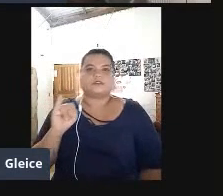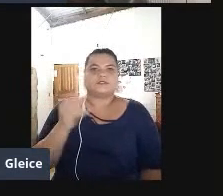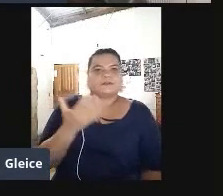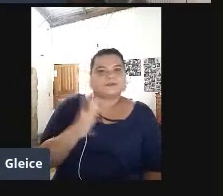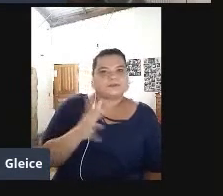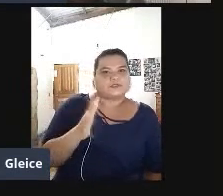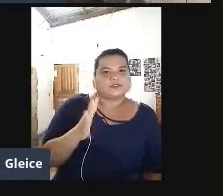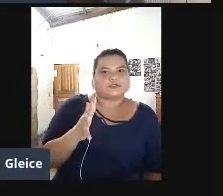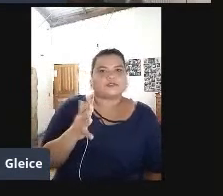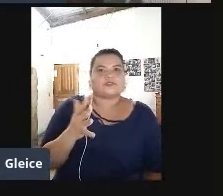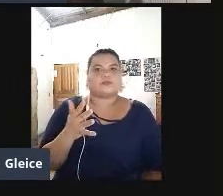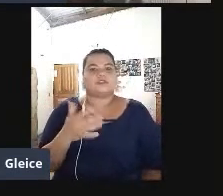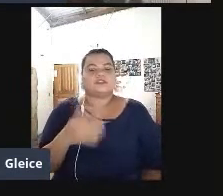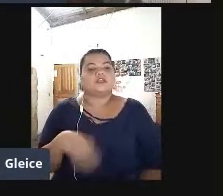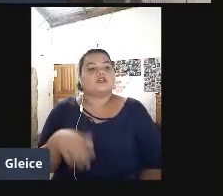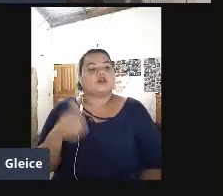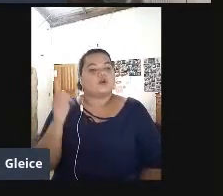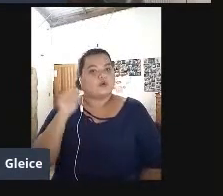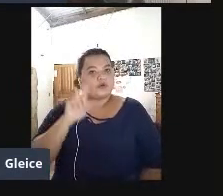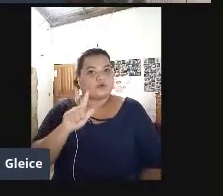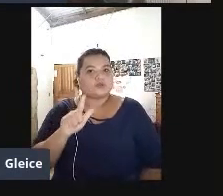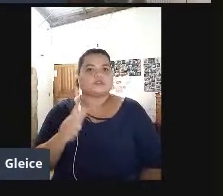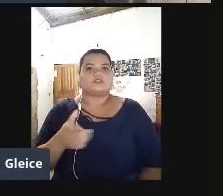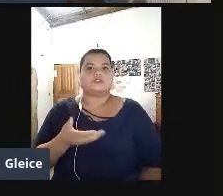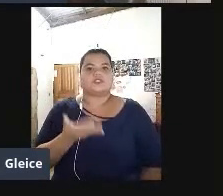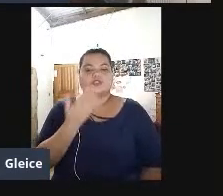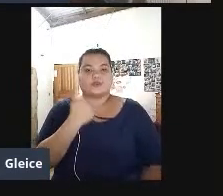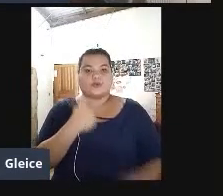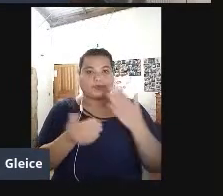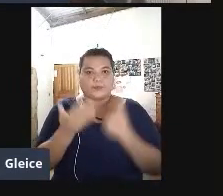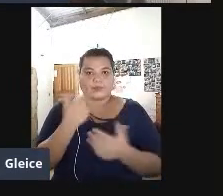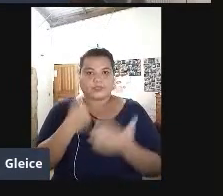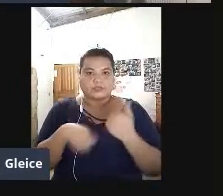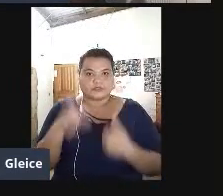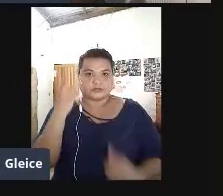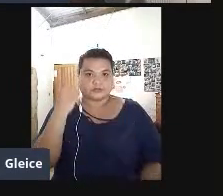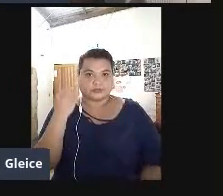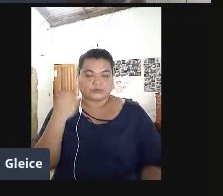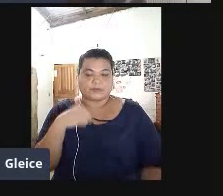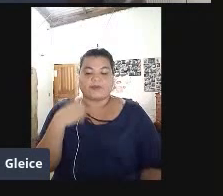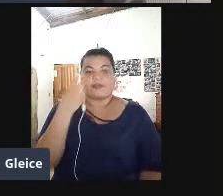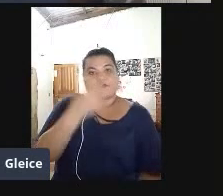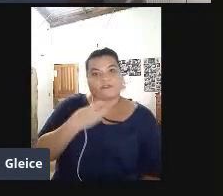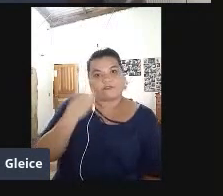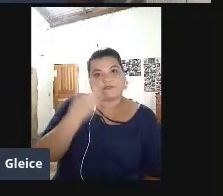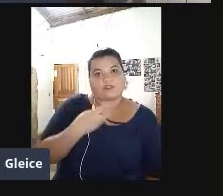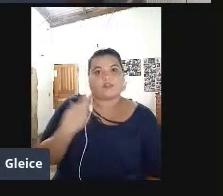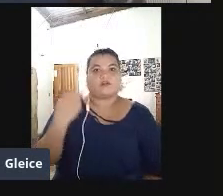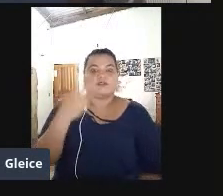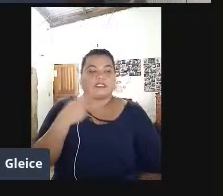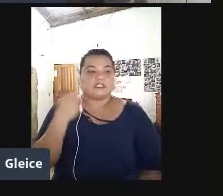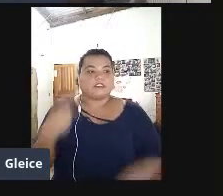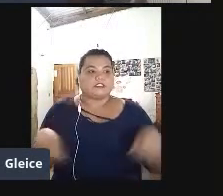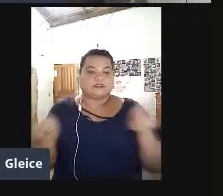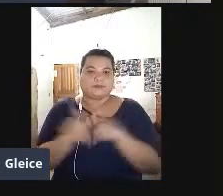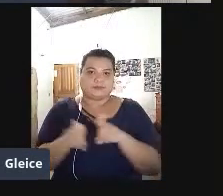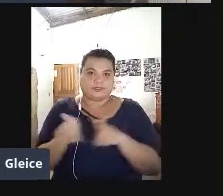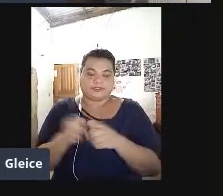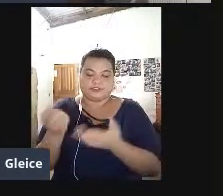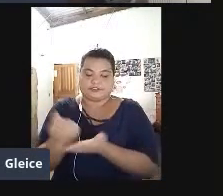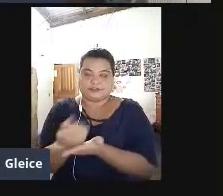uma máscara de oxigênio, eles são pacientes que conseguem saturar, às vezes falando. Oferecer via oral para um indivíduo